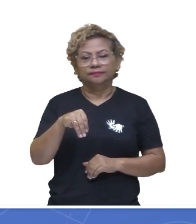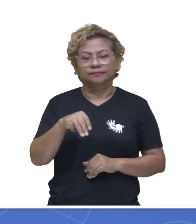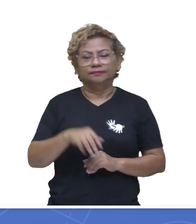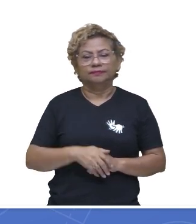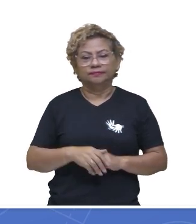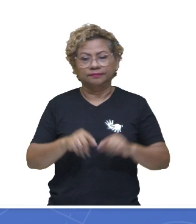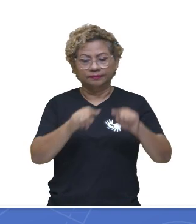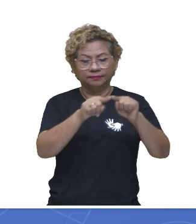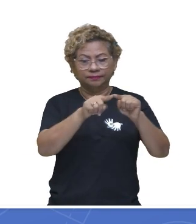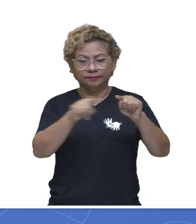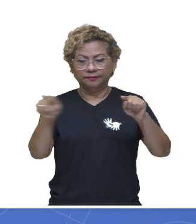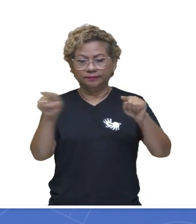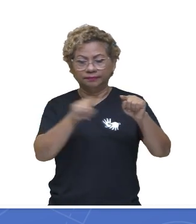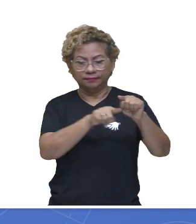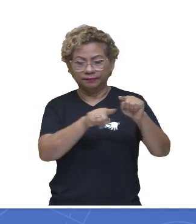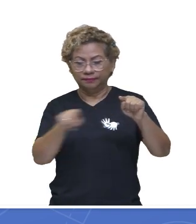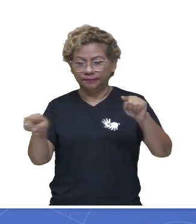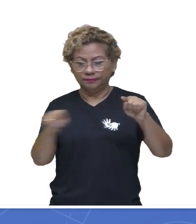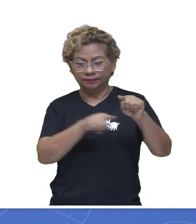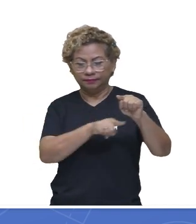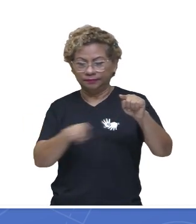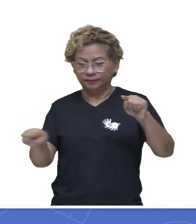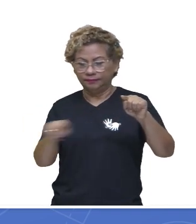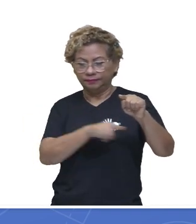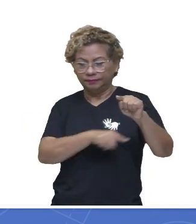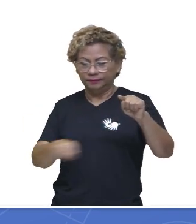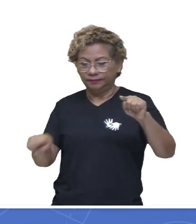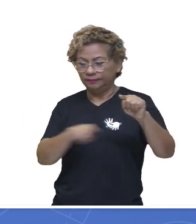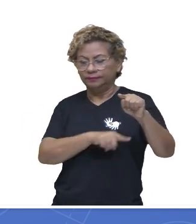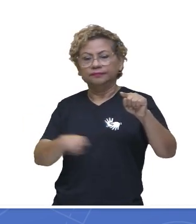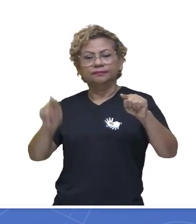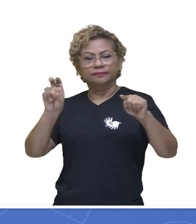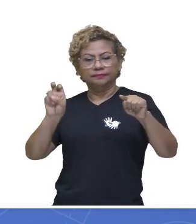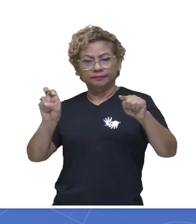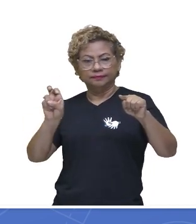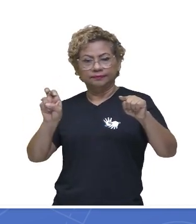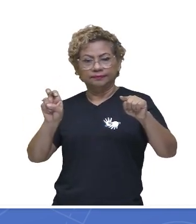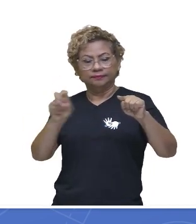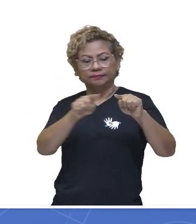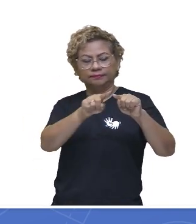ok? Então, eu já sei que o M é igual a